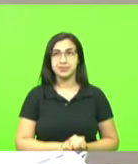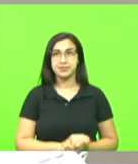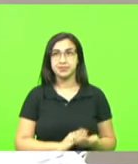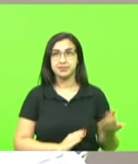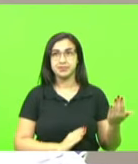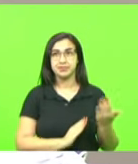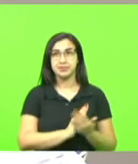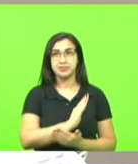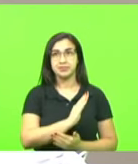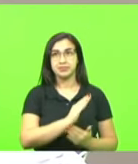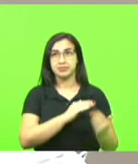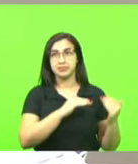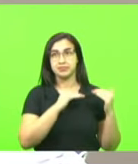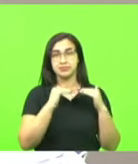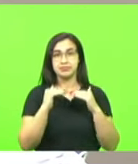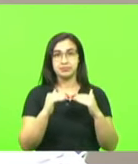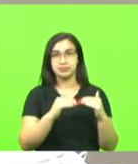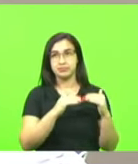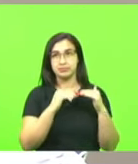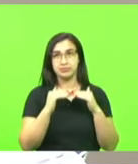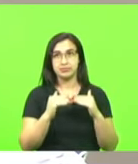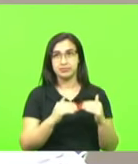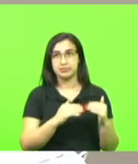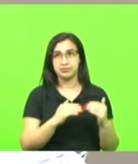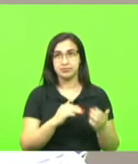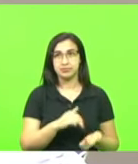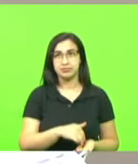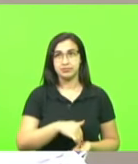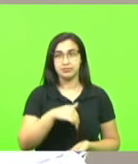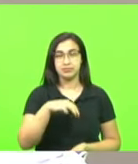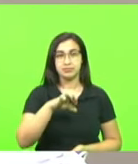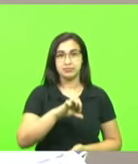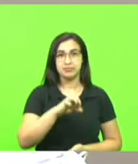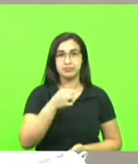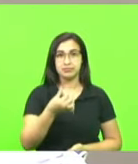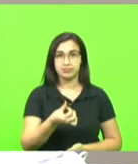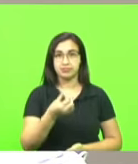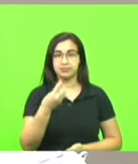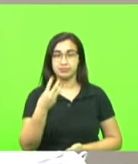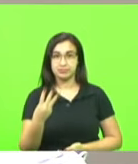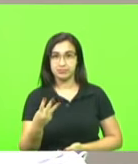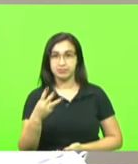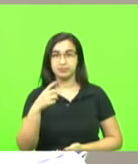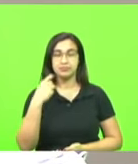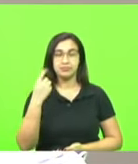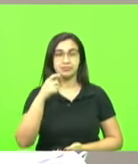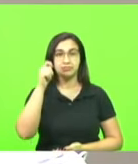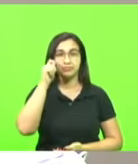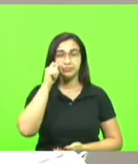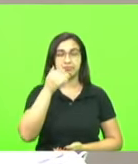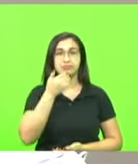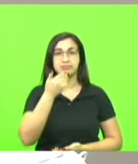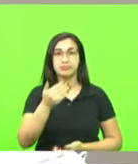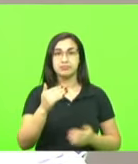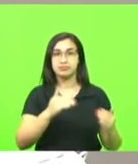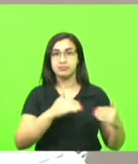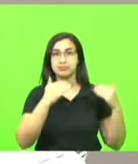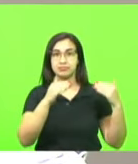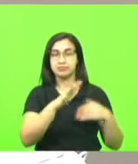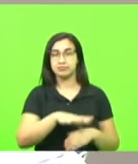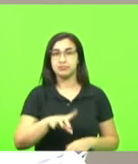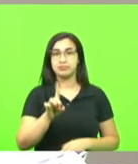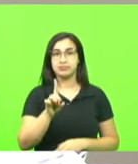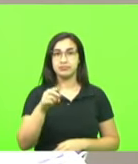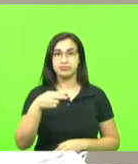encontrem. Aprovado por unanimidade. Moção 963, autor deputado Adrianinho, apelando ao superintendente regional do DENIT em